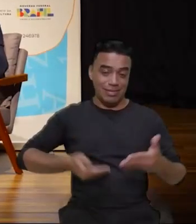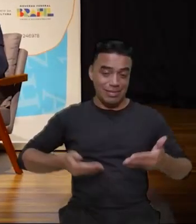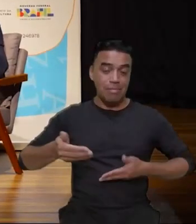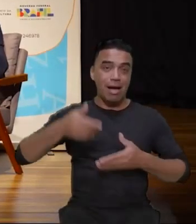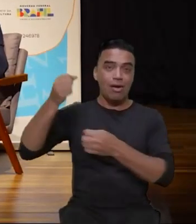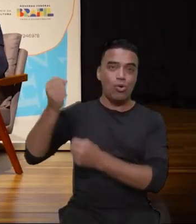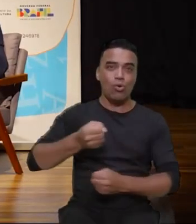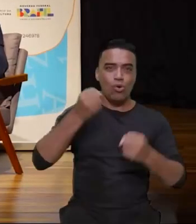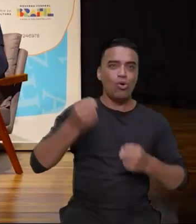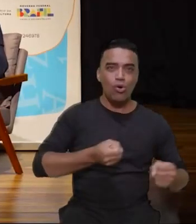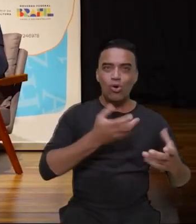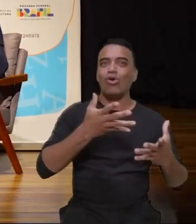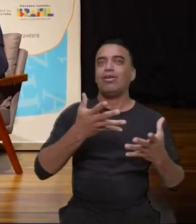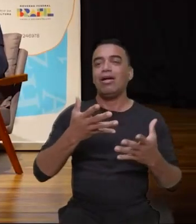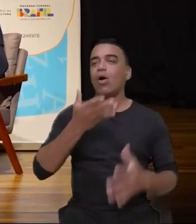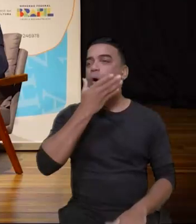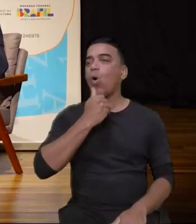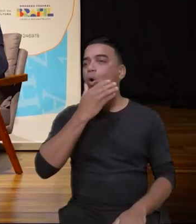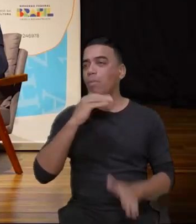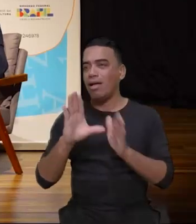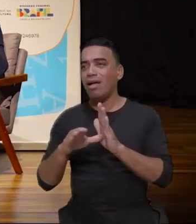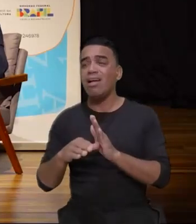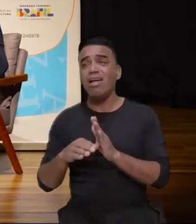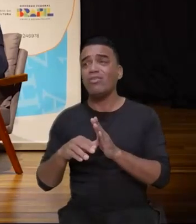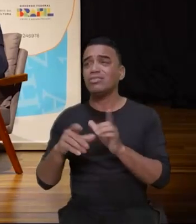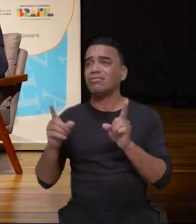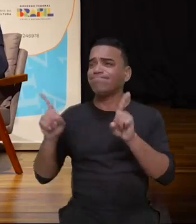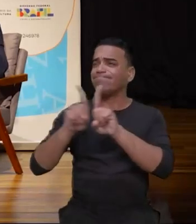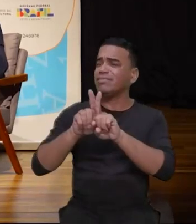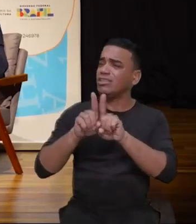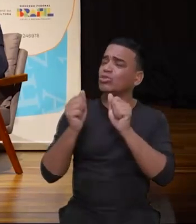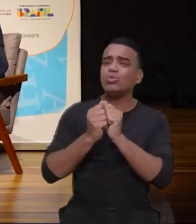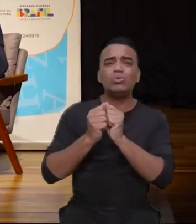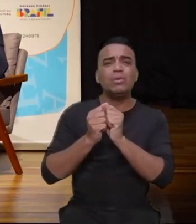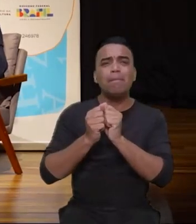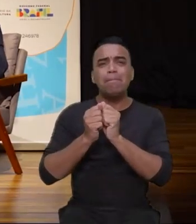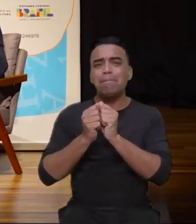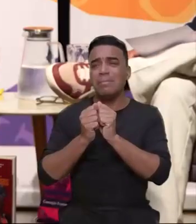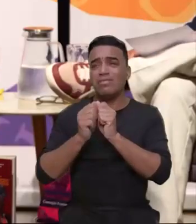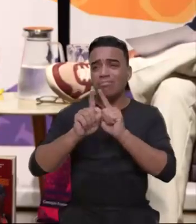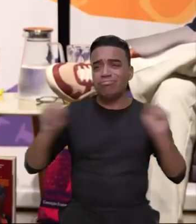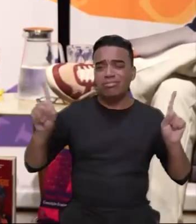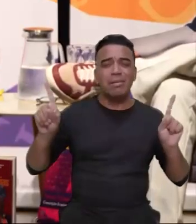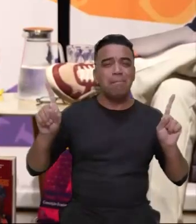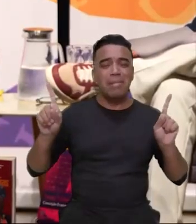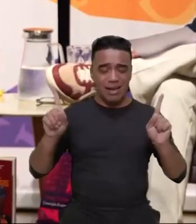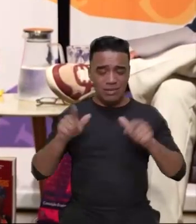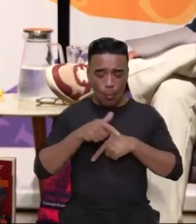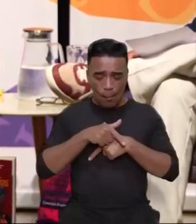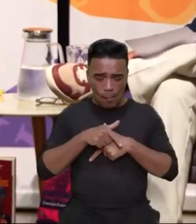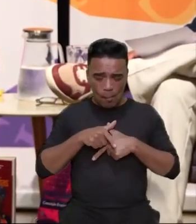o assaltante dizendo para ela: depois que eu tive você, é como se eu tivesse um buraco no peito,